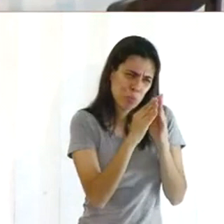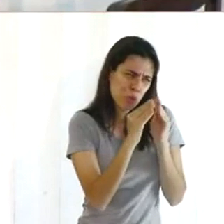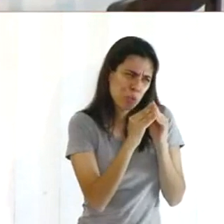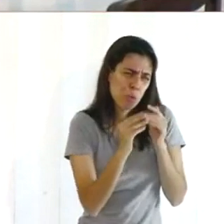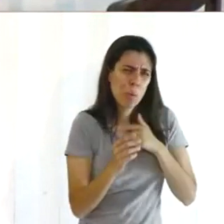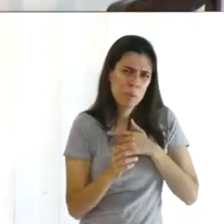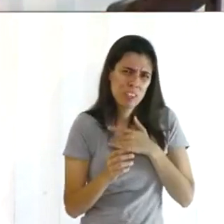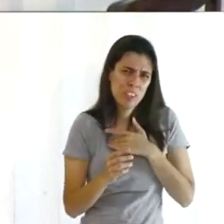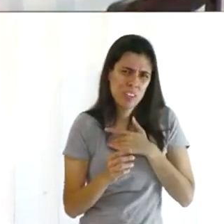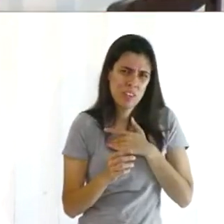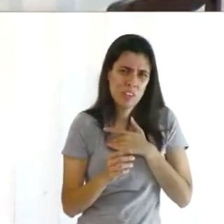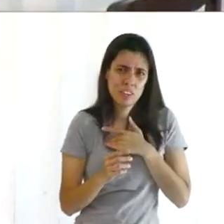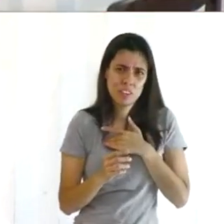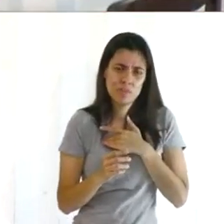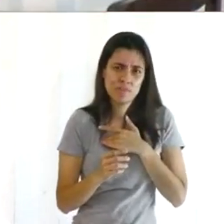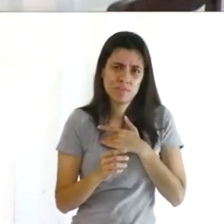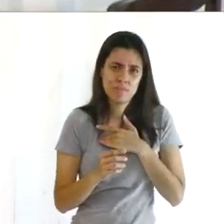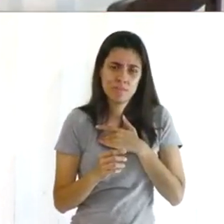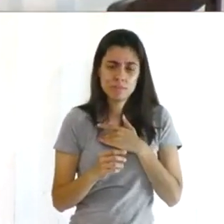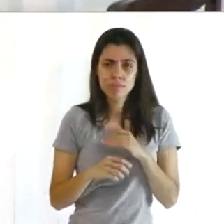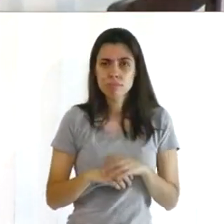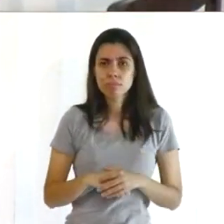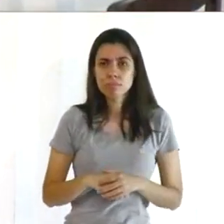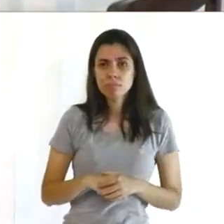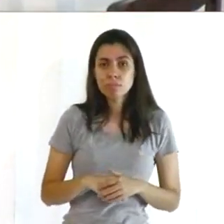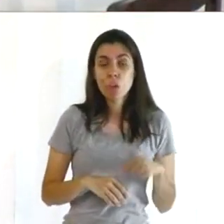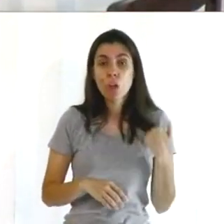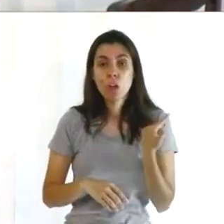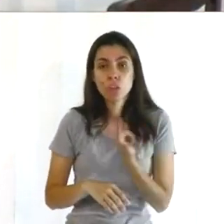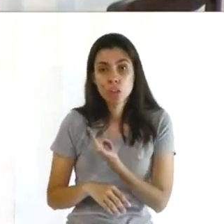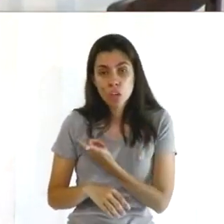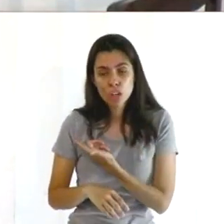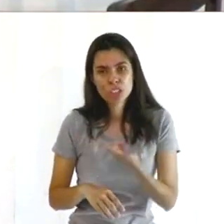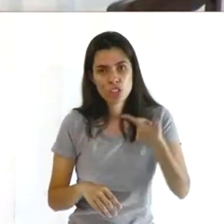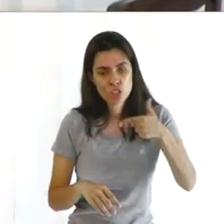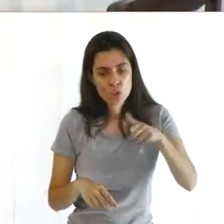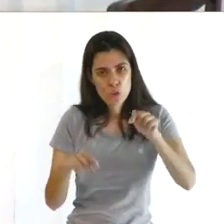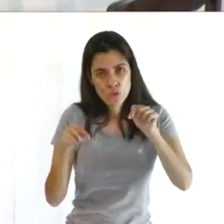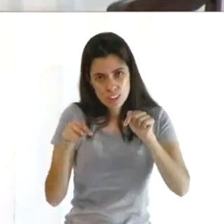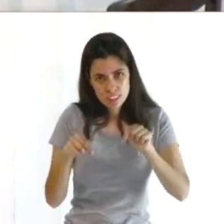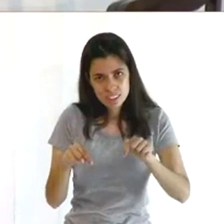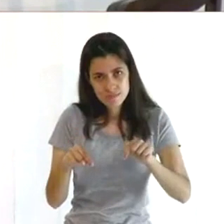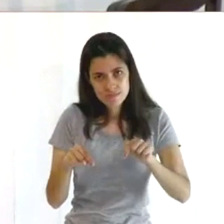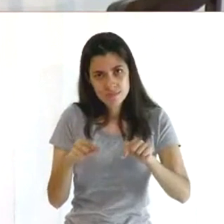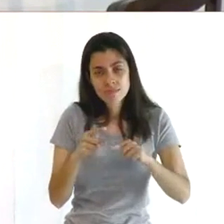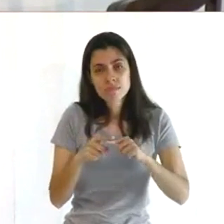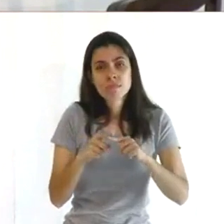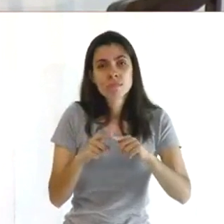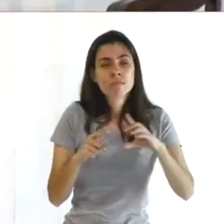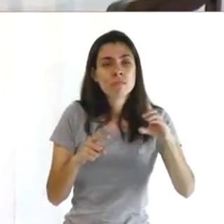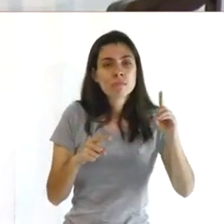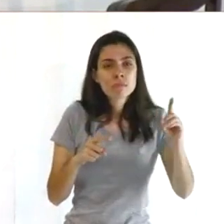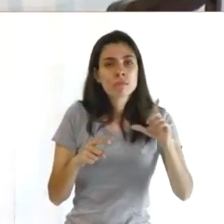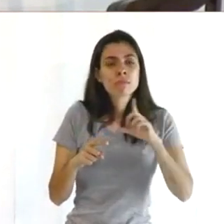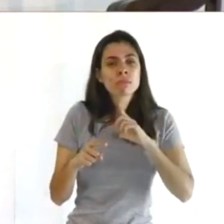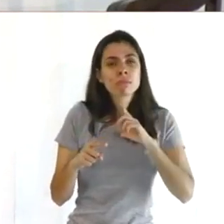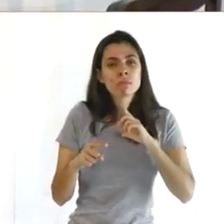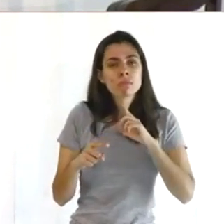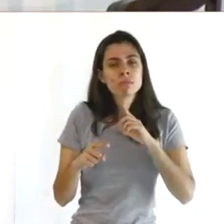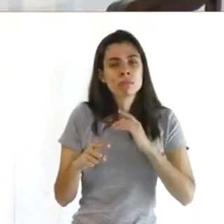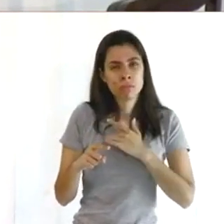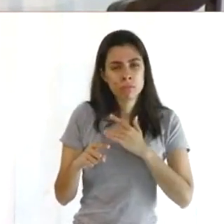Sabe por que nós estamos aqui nessa noite, irmãos? Porque Ele tem misericórdia de nós, porque Ele nos conhece. Como diz o